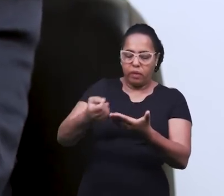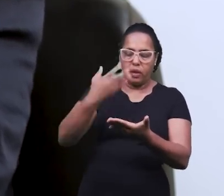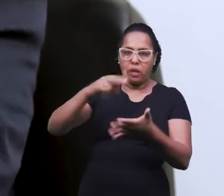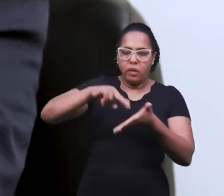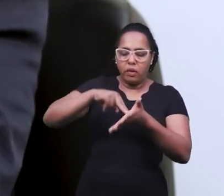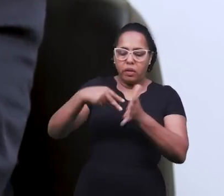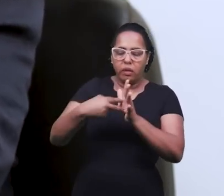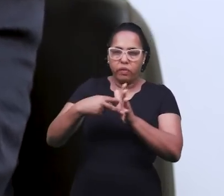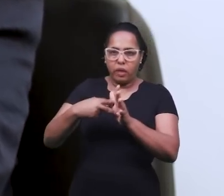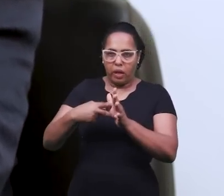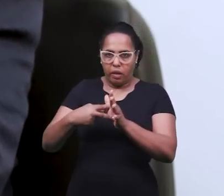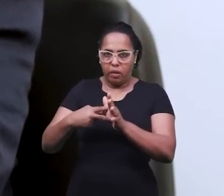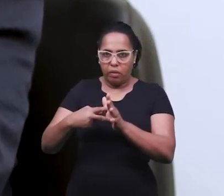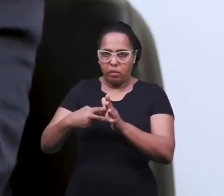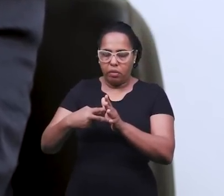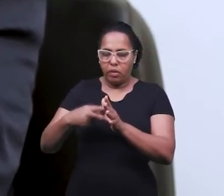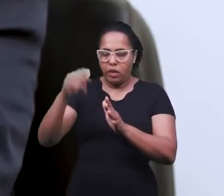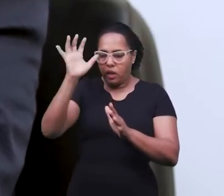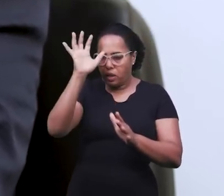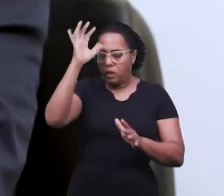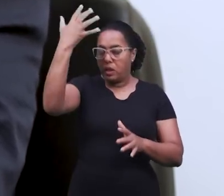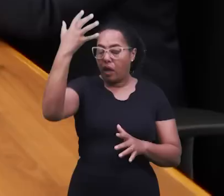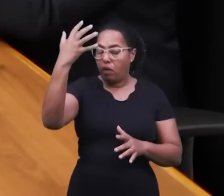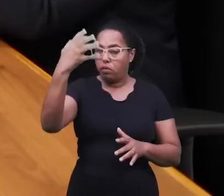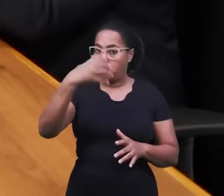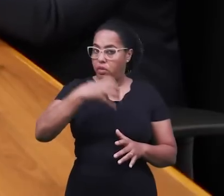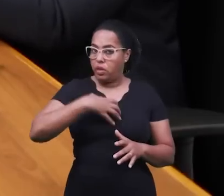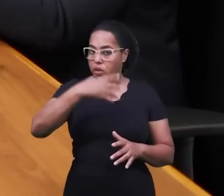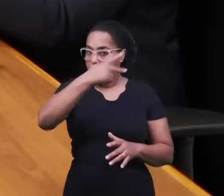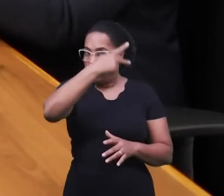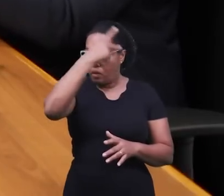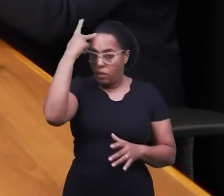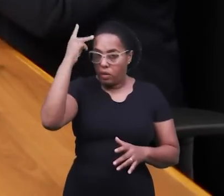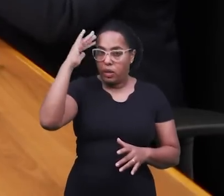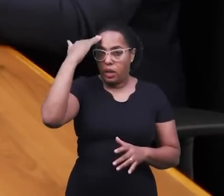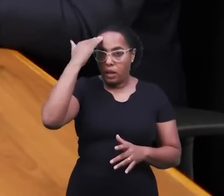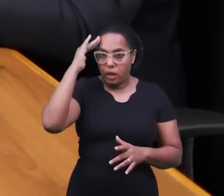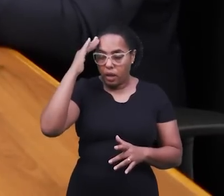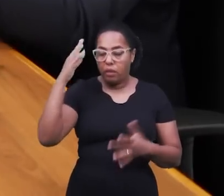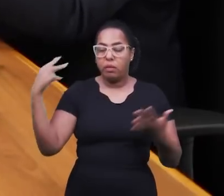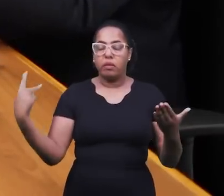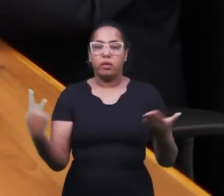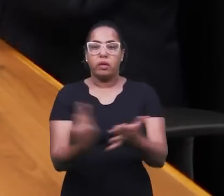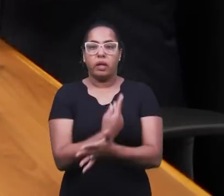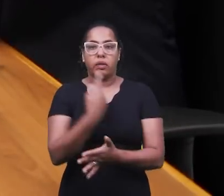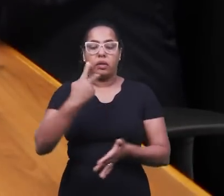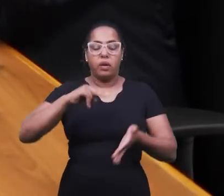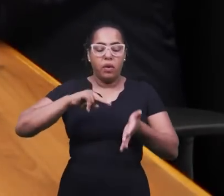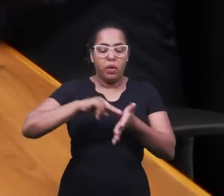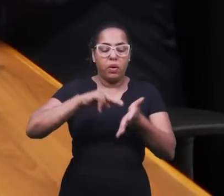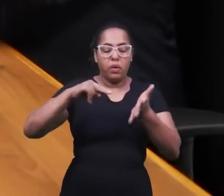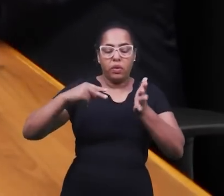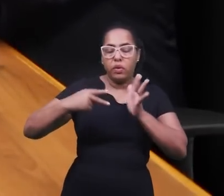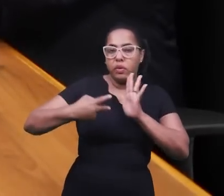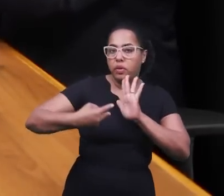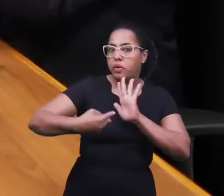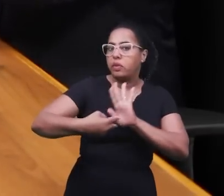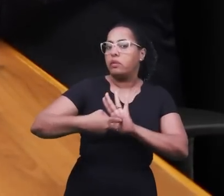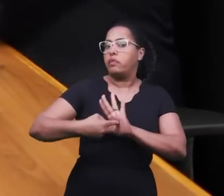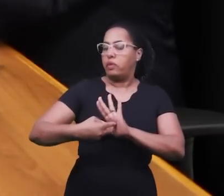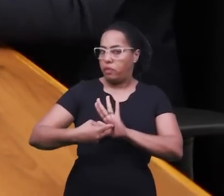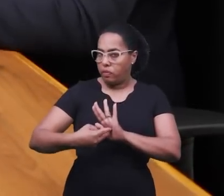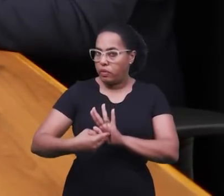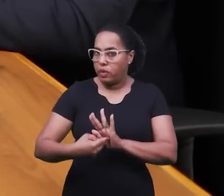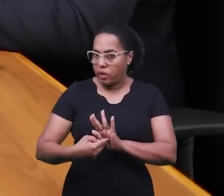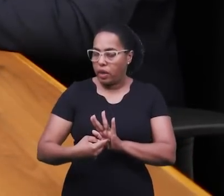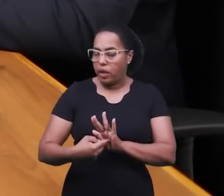no prédio onde eu moro, e eu fiquei preocupado porque eu não sabia do que se tratava. Então eu me interfonei para